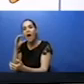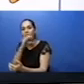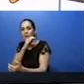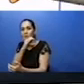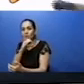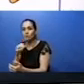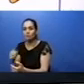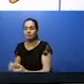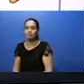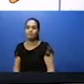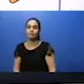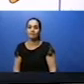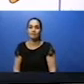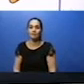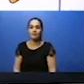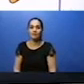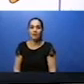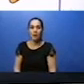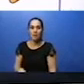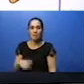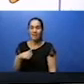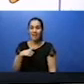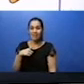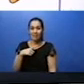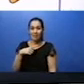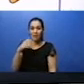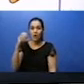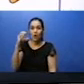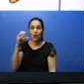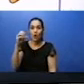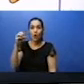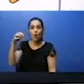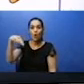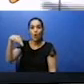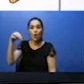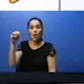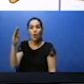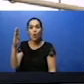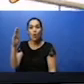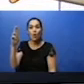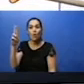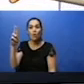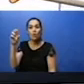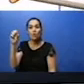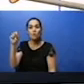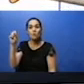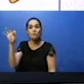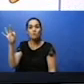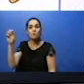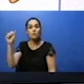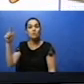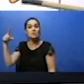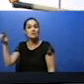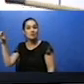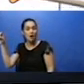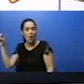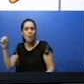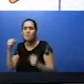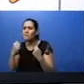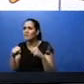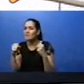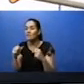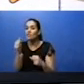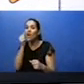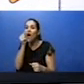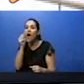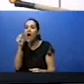para a combustão acontecer, a gente precisa também da presença do ar. Então aqui, né, o gás oxigênio ele vai